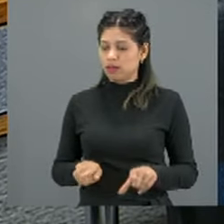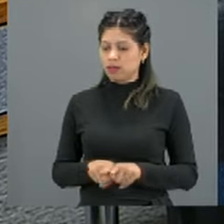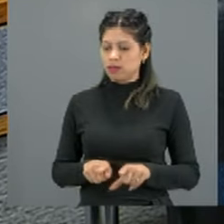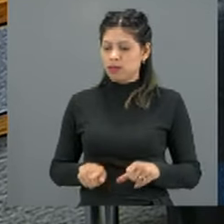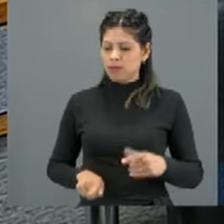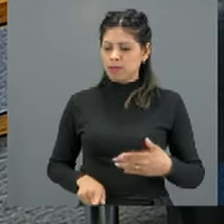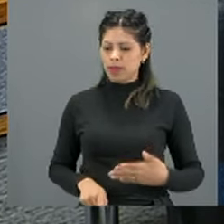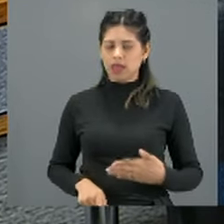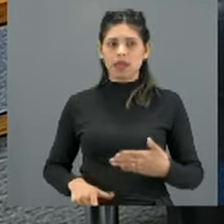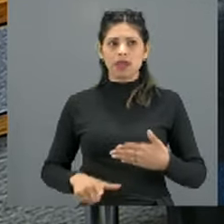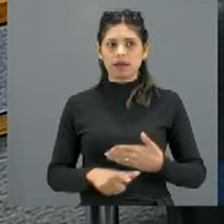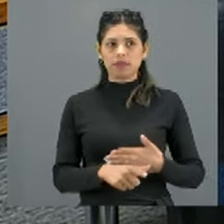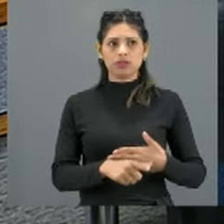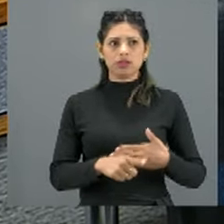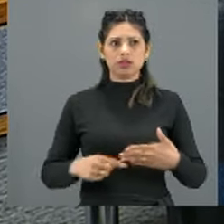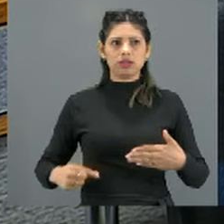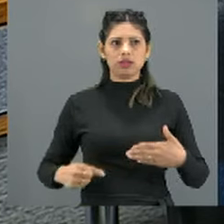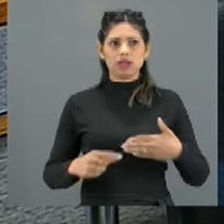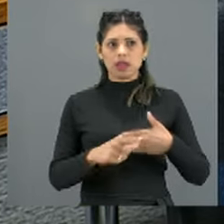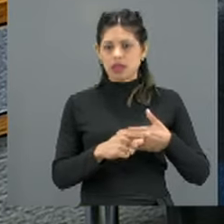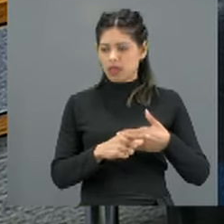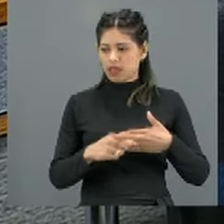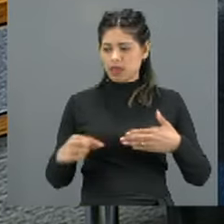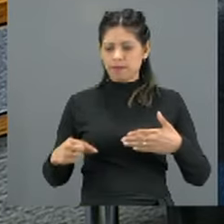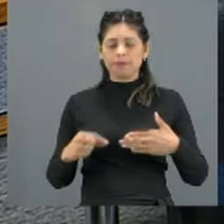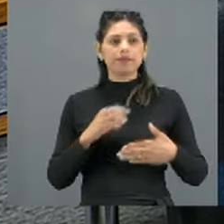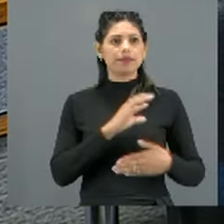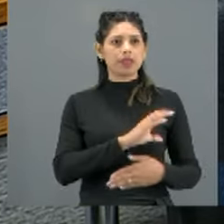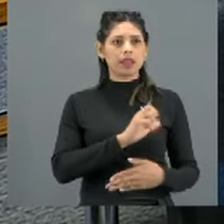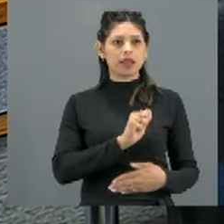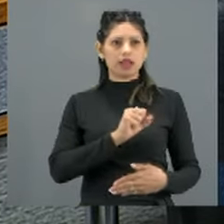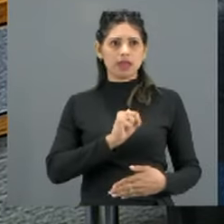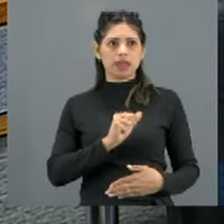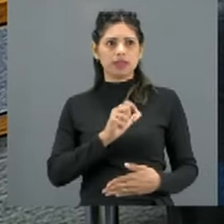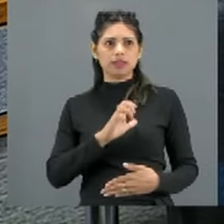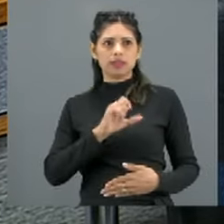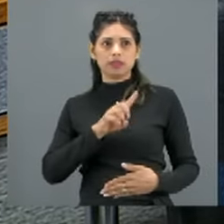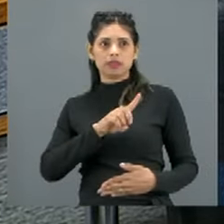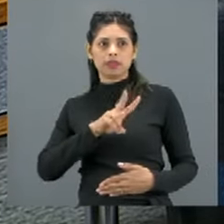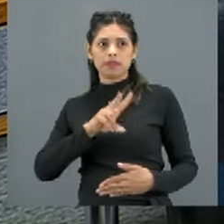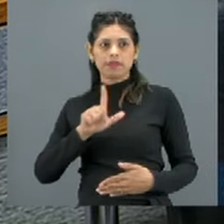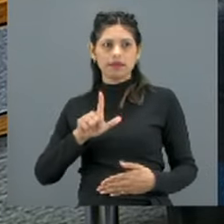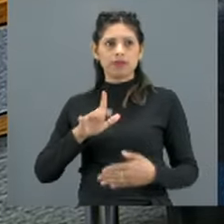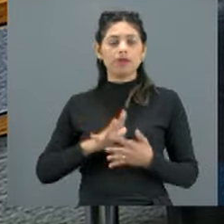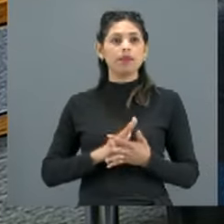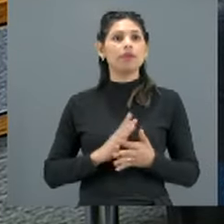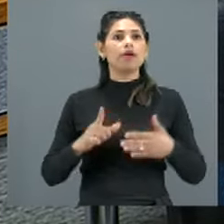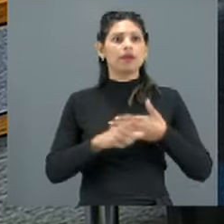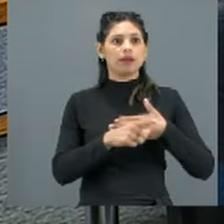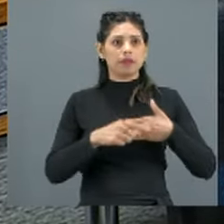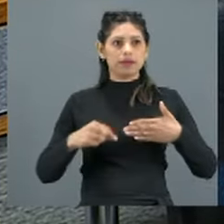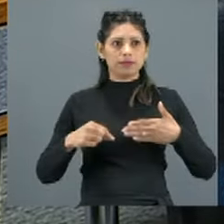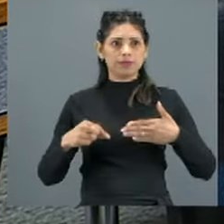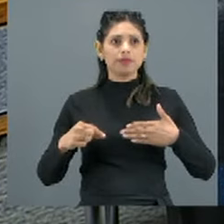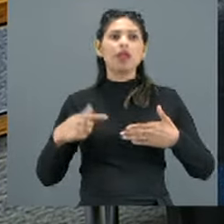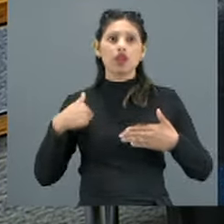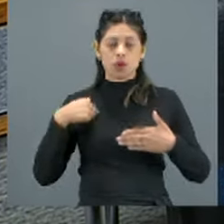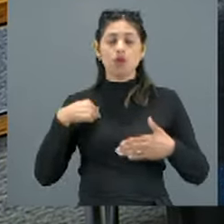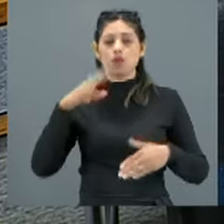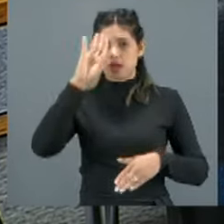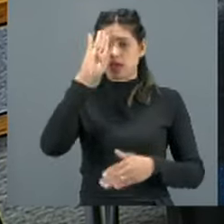as pessoas que estavam responsáveis, na época, pela FEPOINT, pela federação. E eu acreditava ali que, naquele momento, eu falando